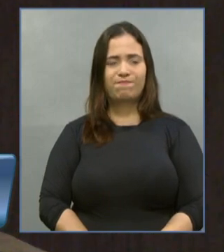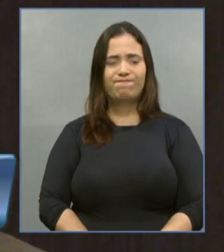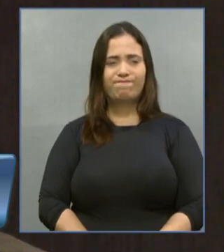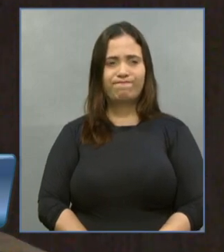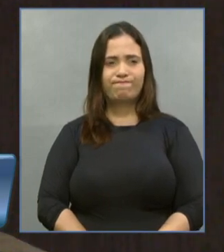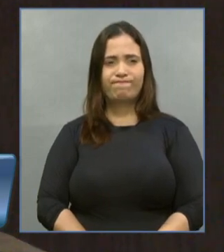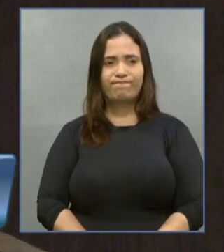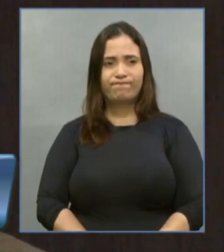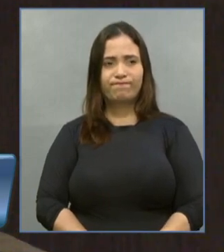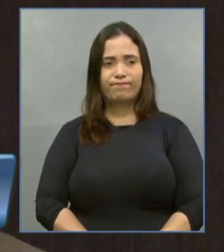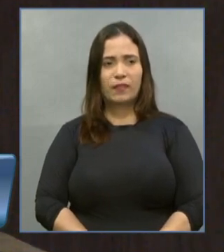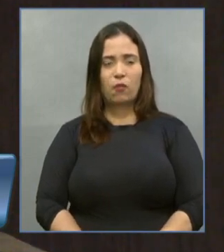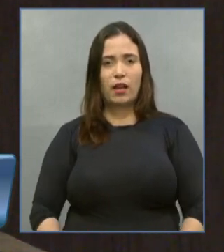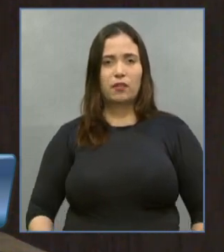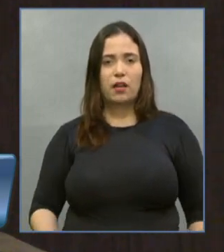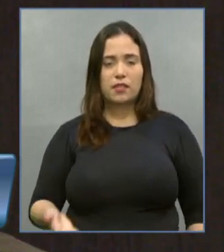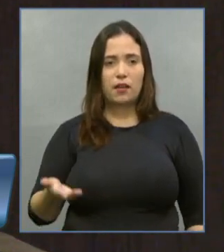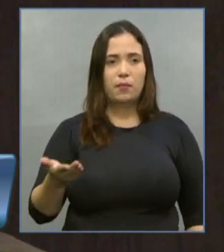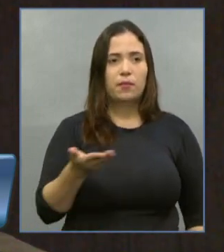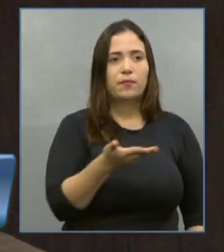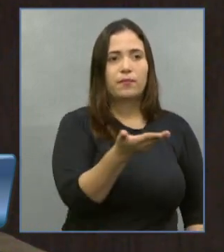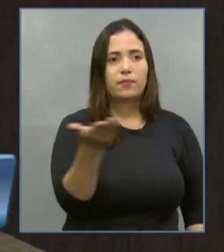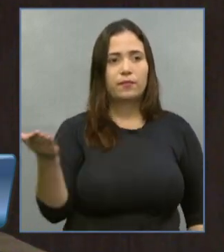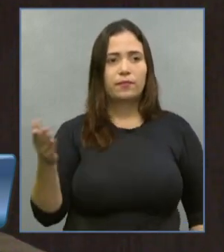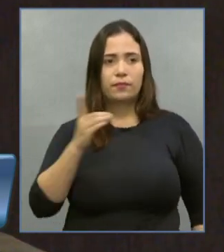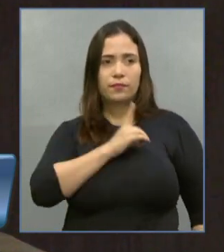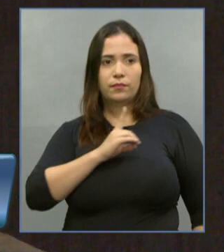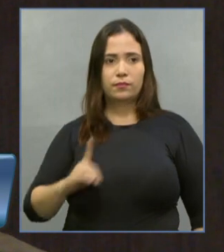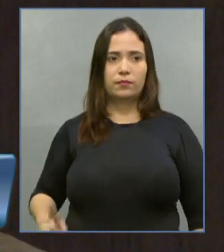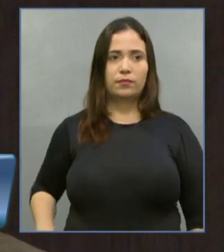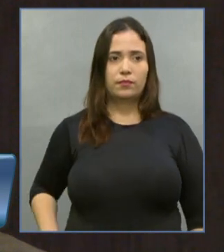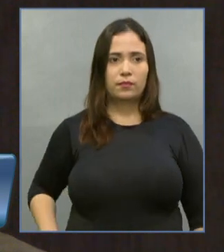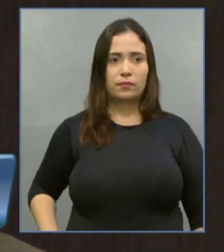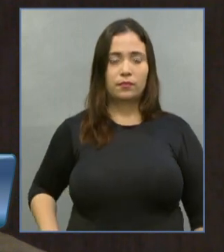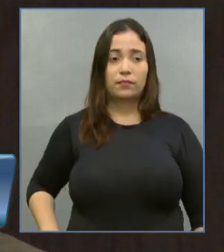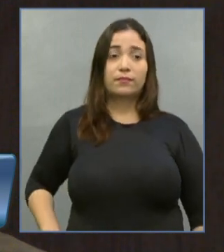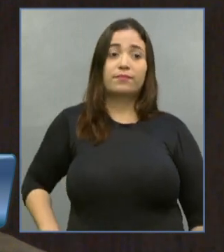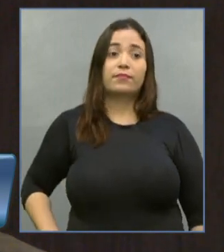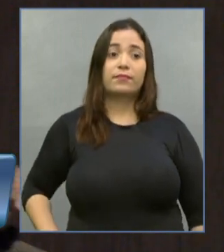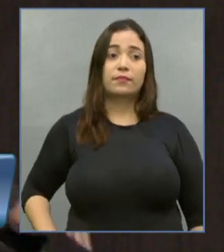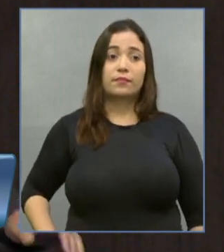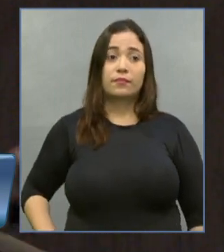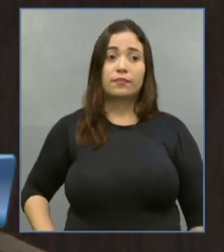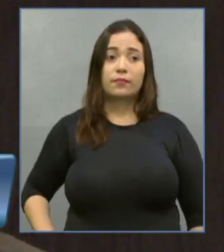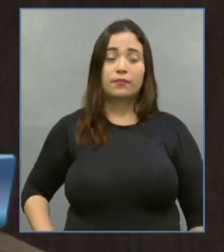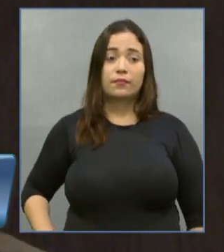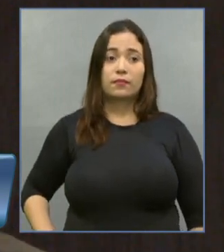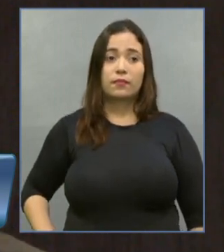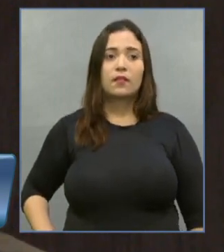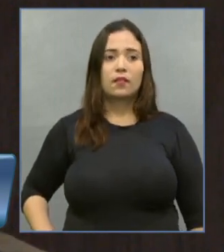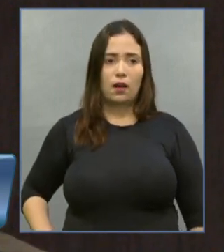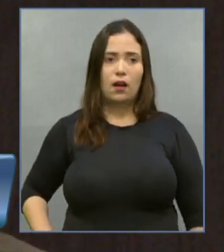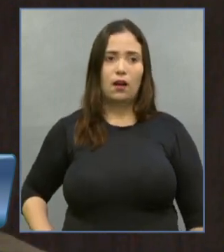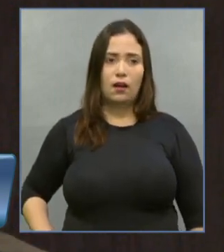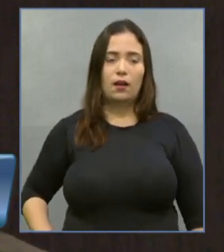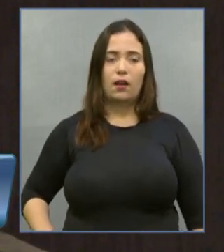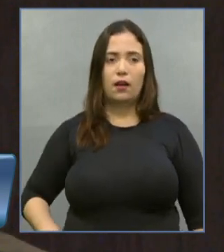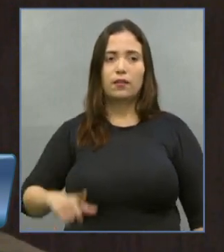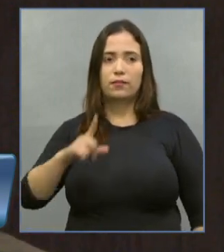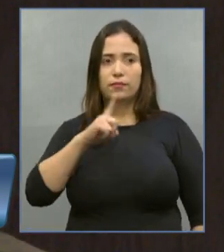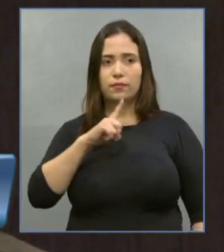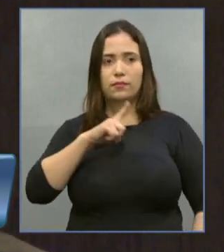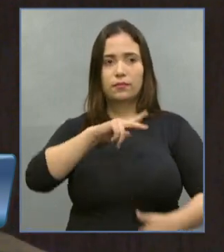senhores deputados, senhoras deputadas, eu queria aqui ocupar essa